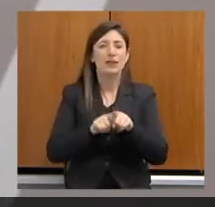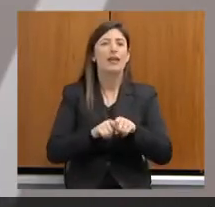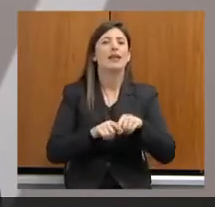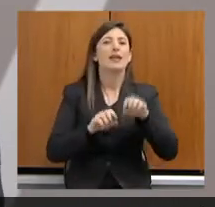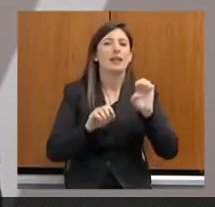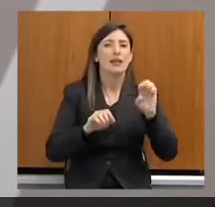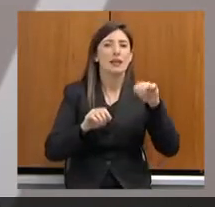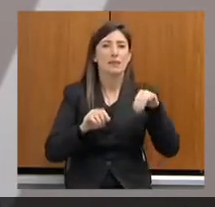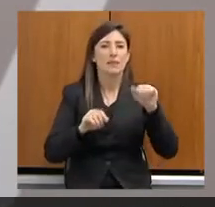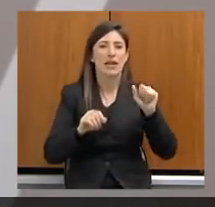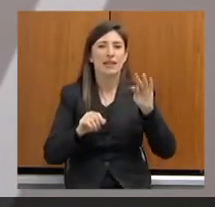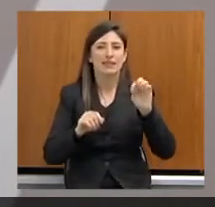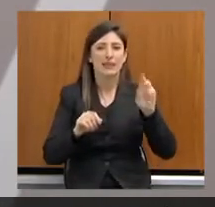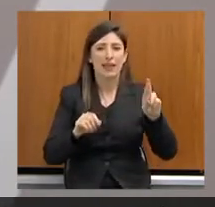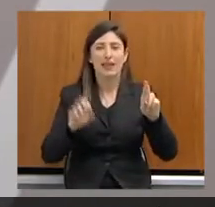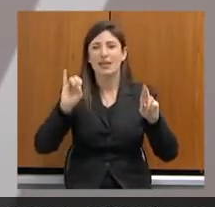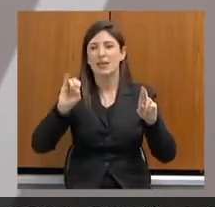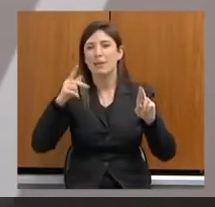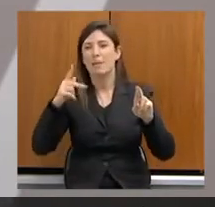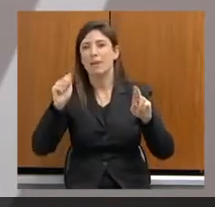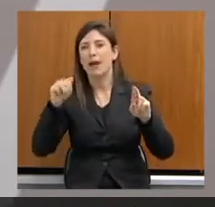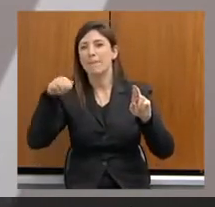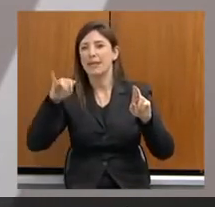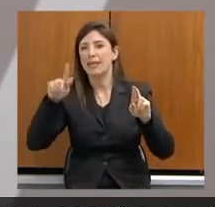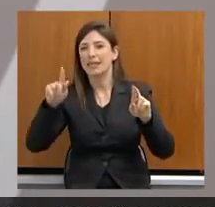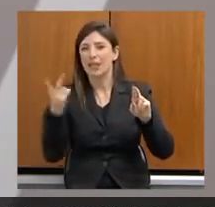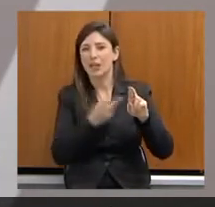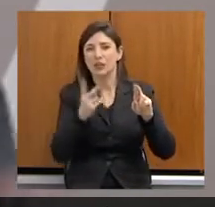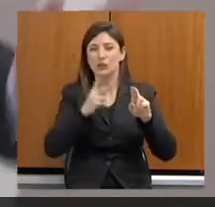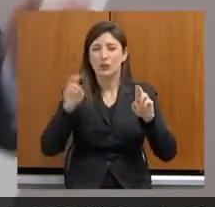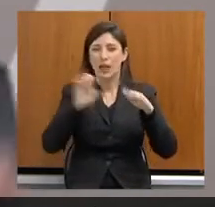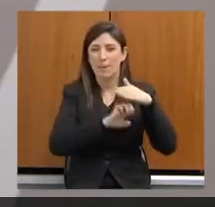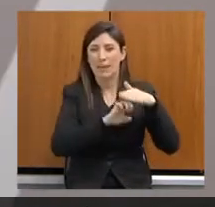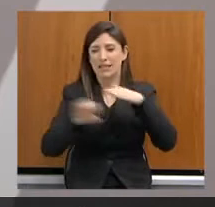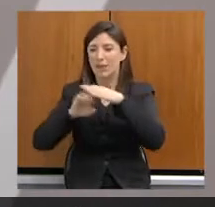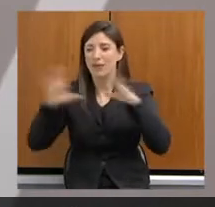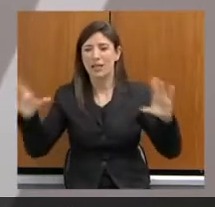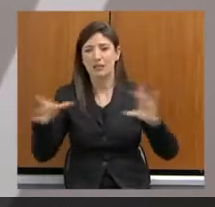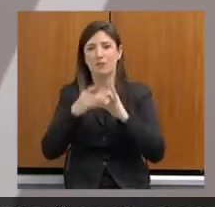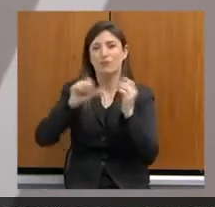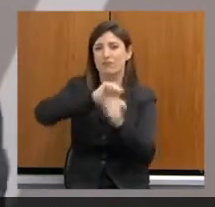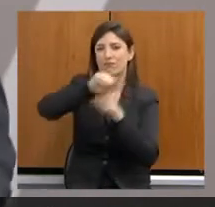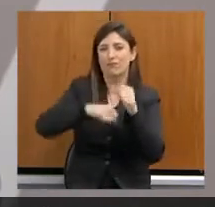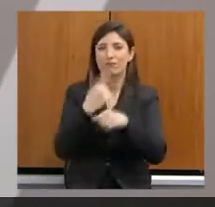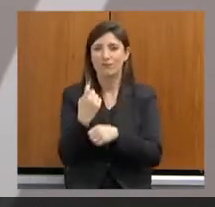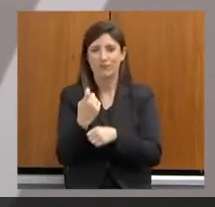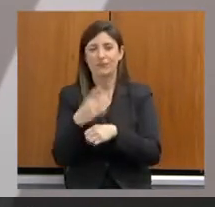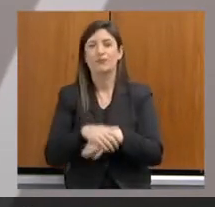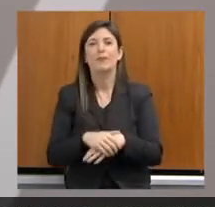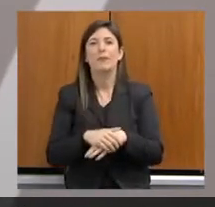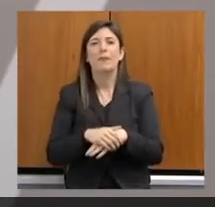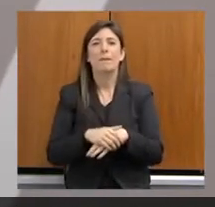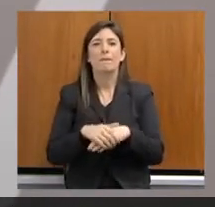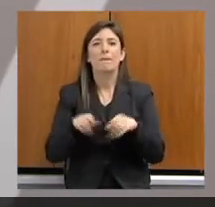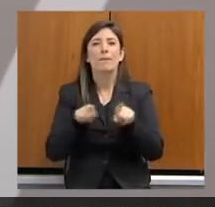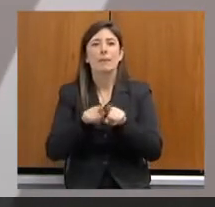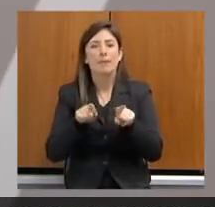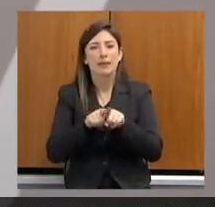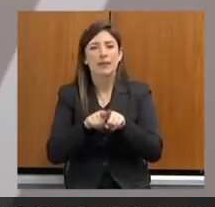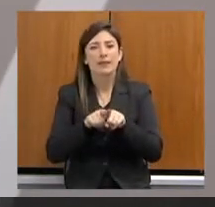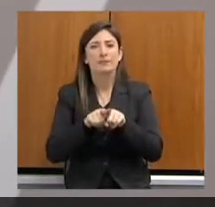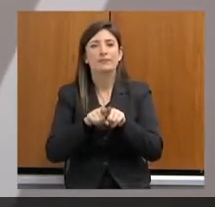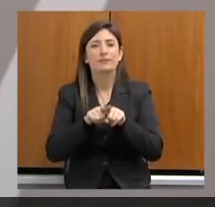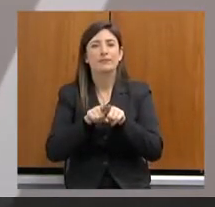com EPAMIG e também sobre a questão do queijo artesanal que até o doutor ele e o ar antes tem